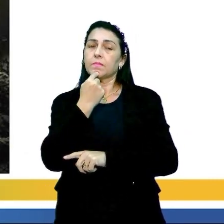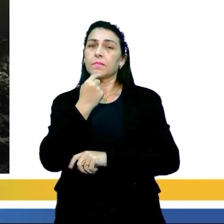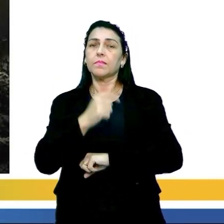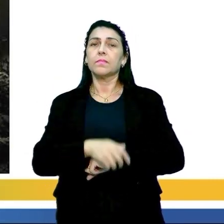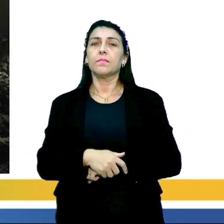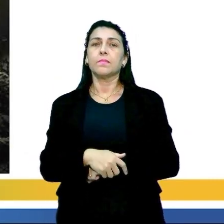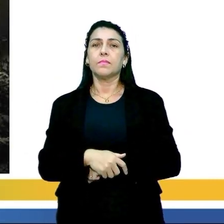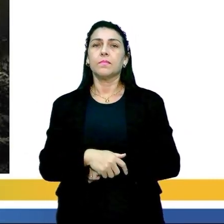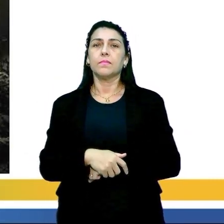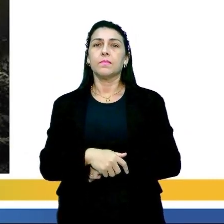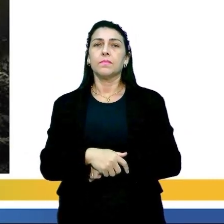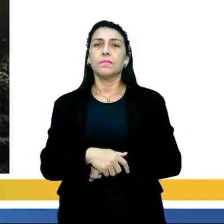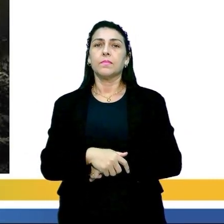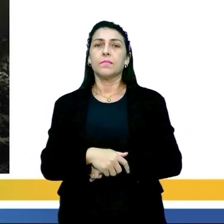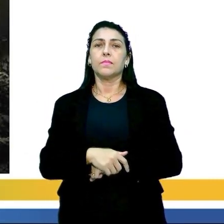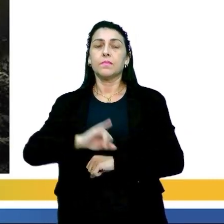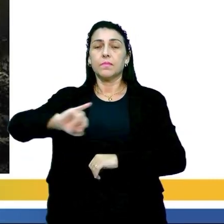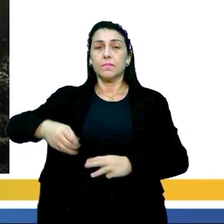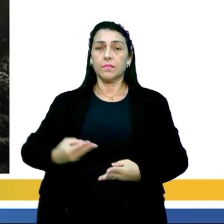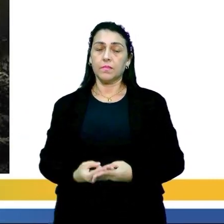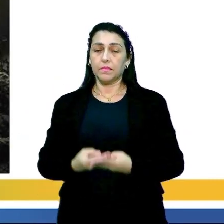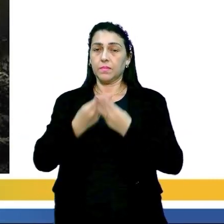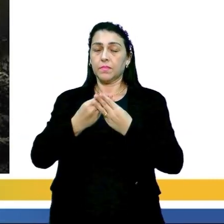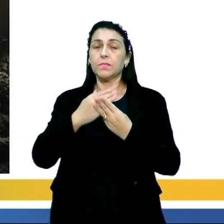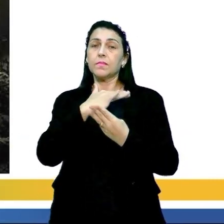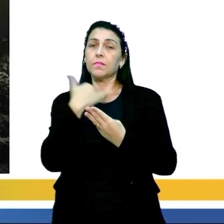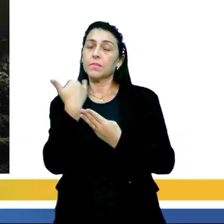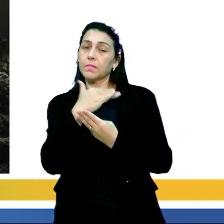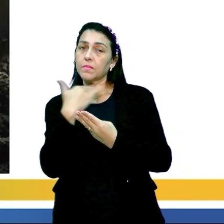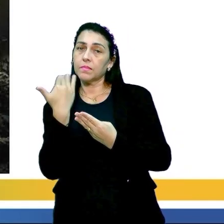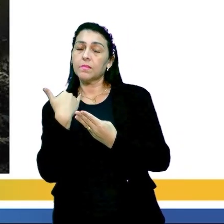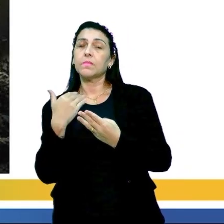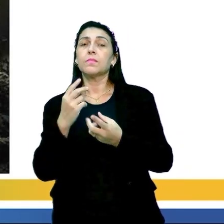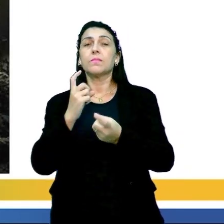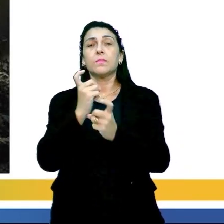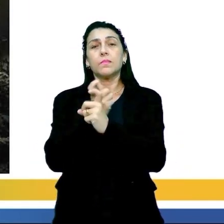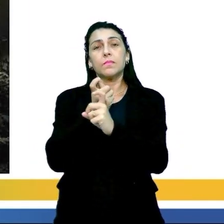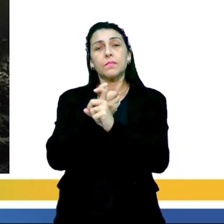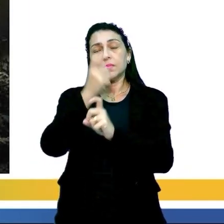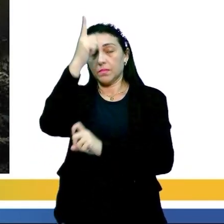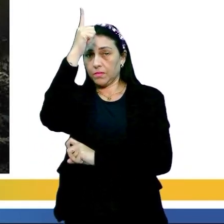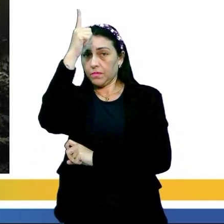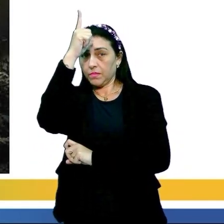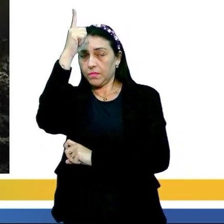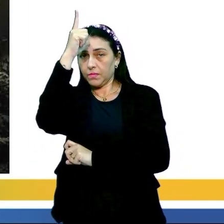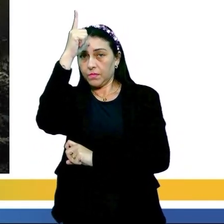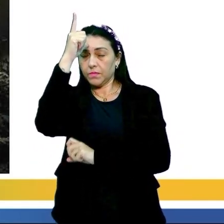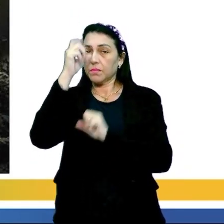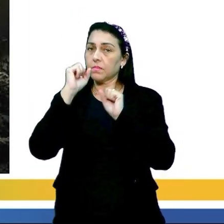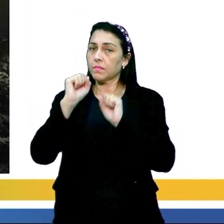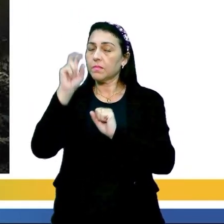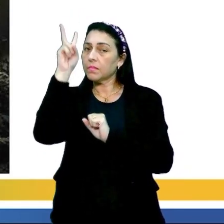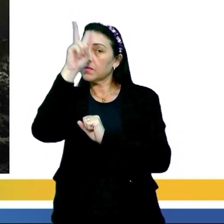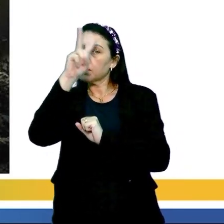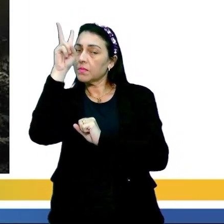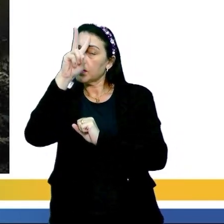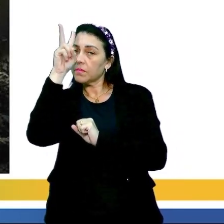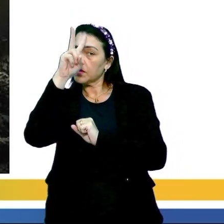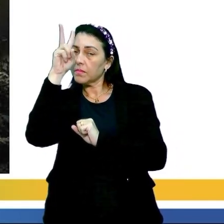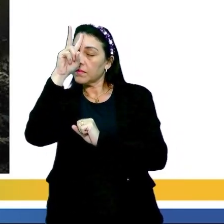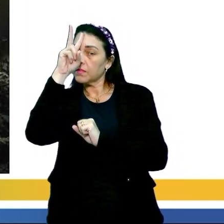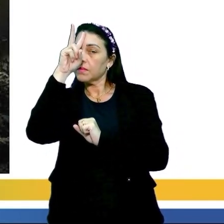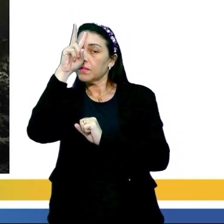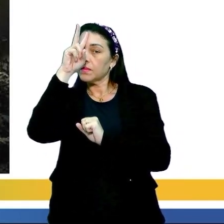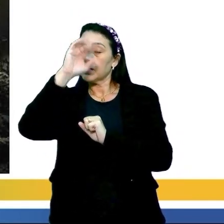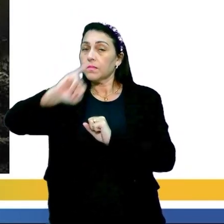dos judeus que eram mortos pelos nazistas na Alemanha, né? Aí a gente pode relembrar da diáspora de judeus, que